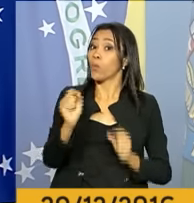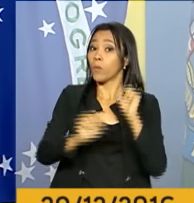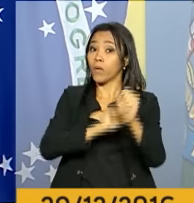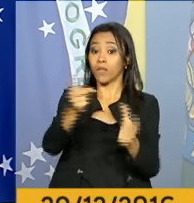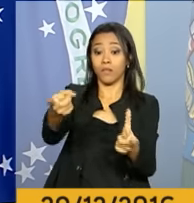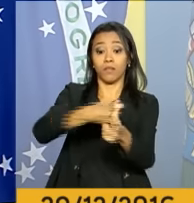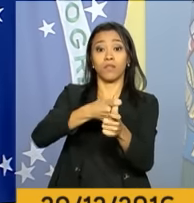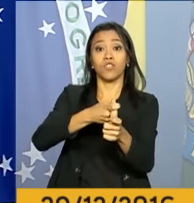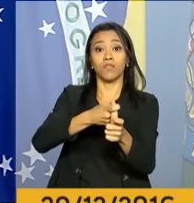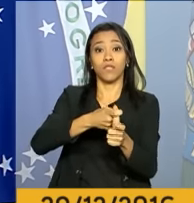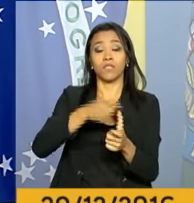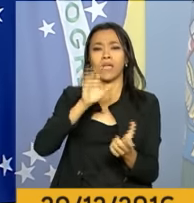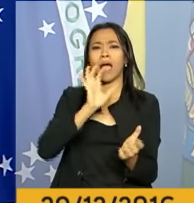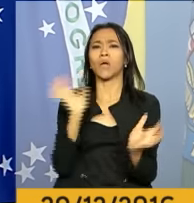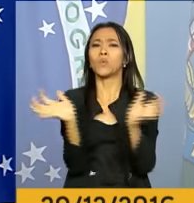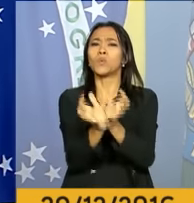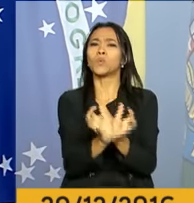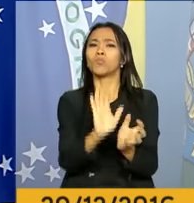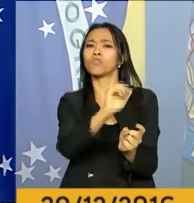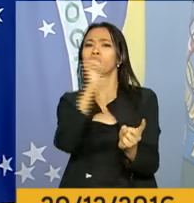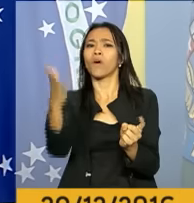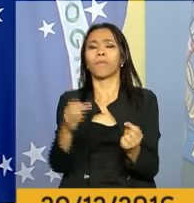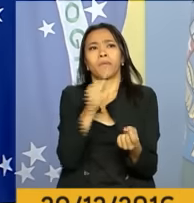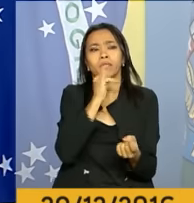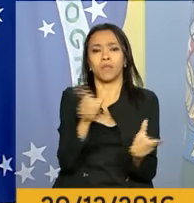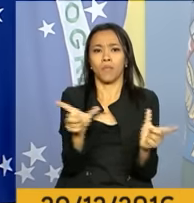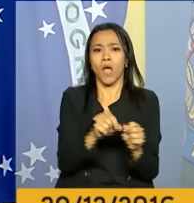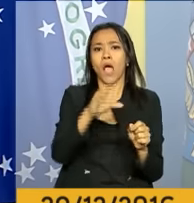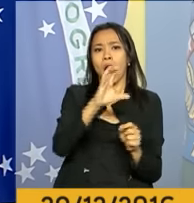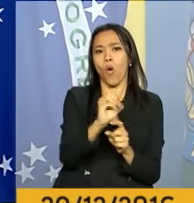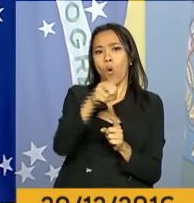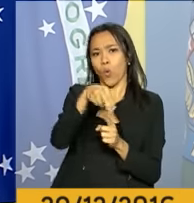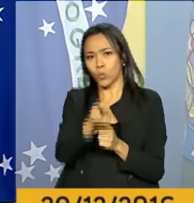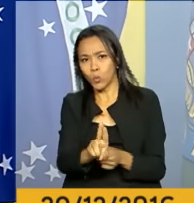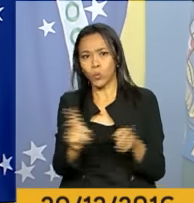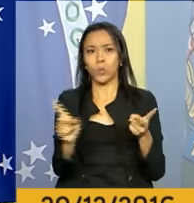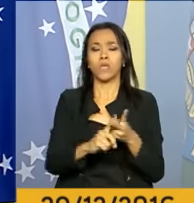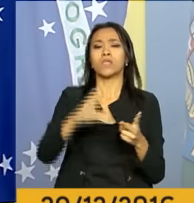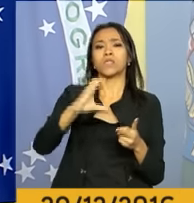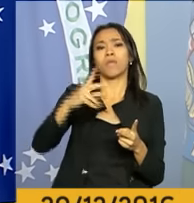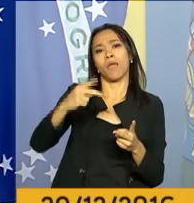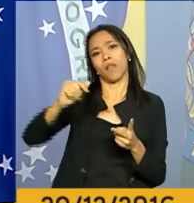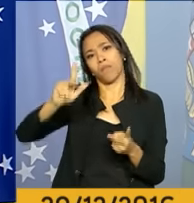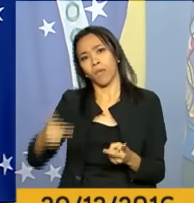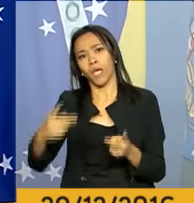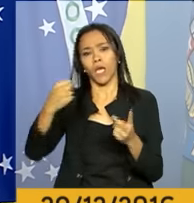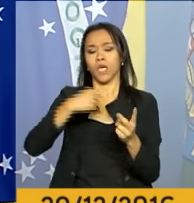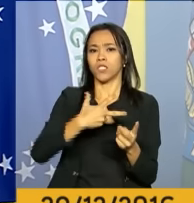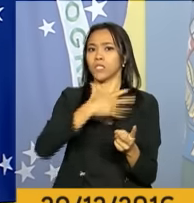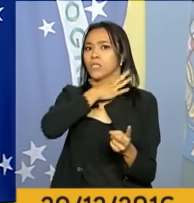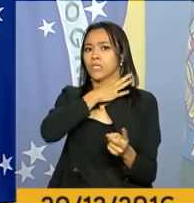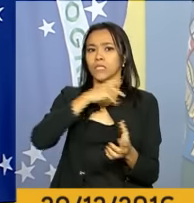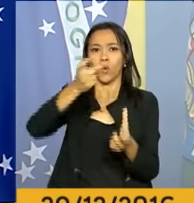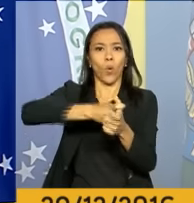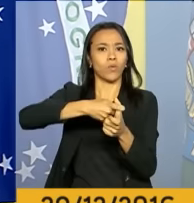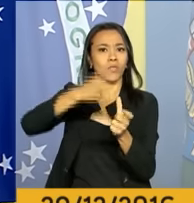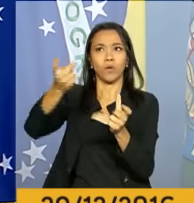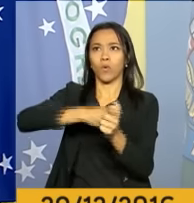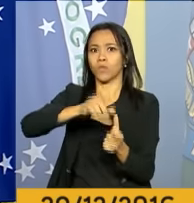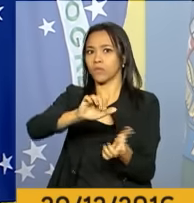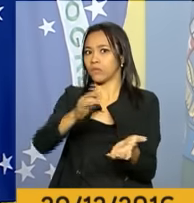organismos internacionais a ONU a UEA cplp eh tínhamos débitos eh significativos